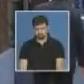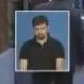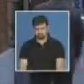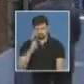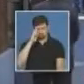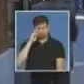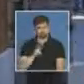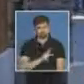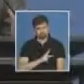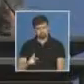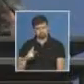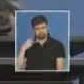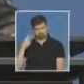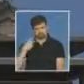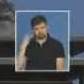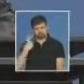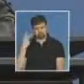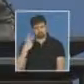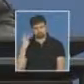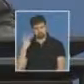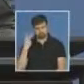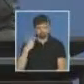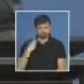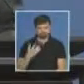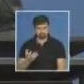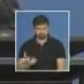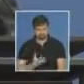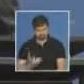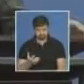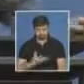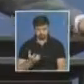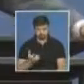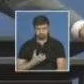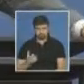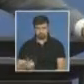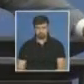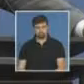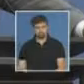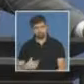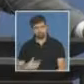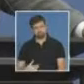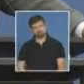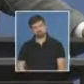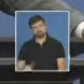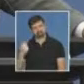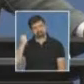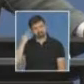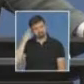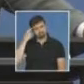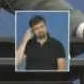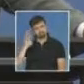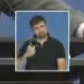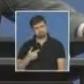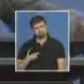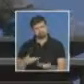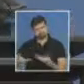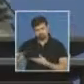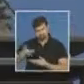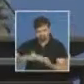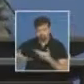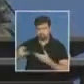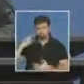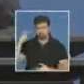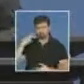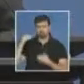o senhor presidente senhores vereadores eu quero aqui apresentar minha solidariedade aos vereadores que me